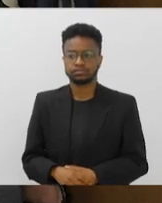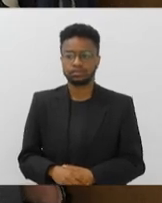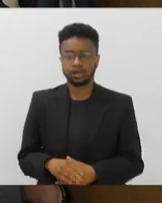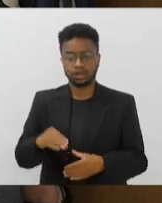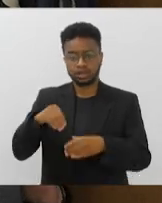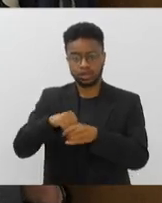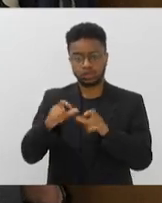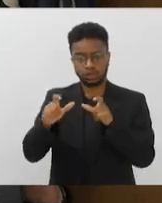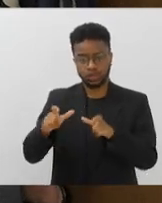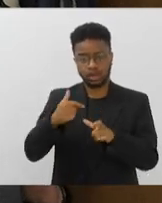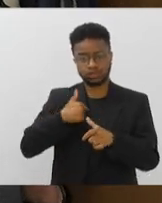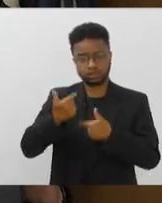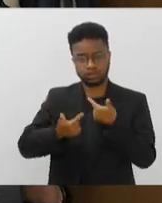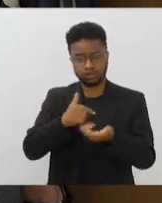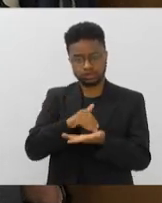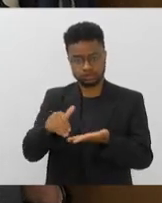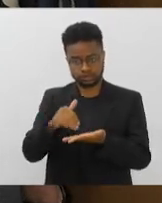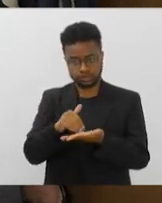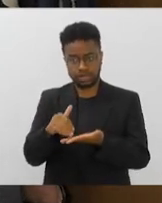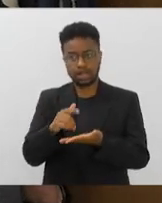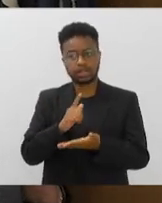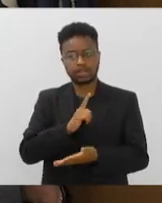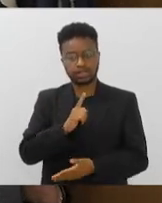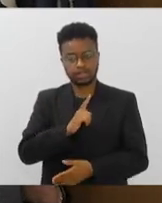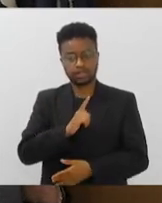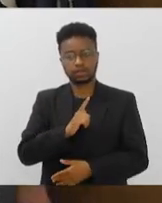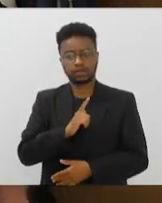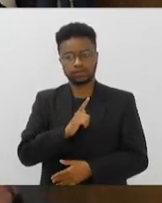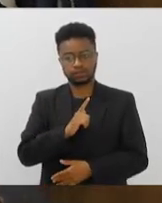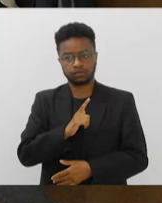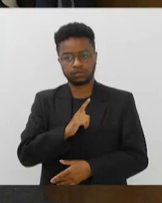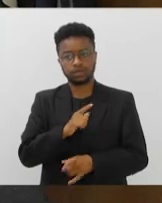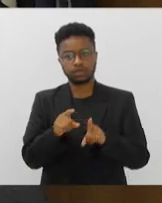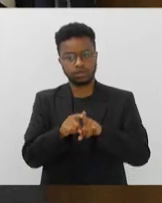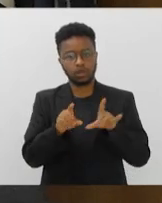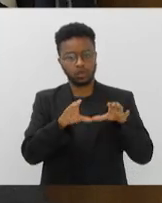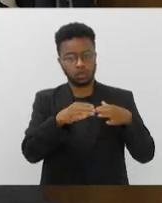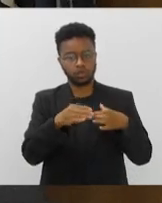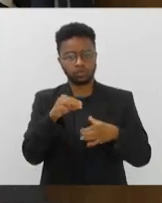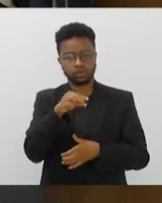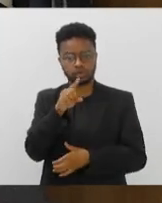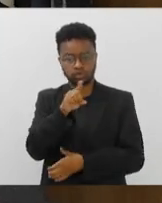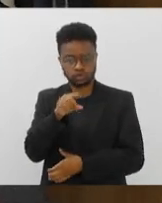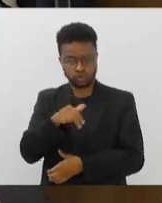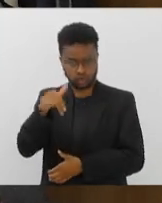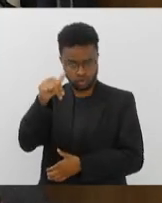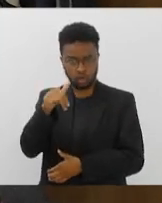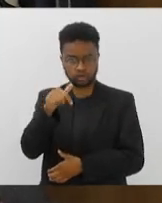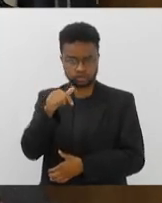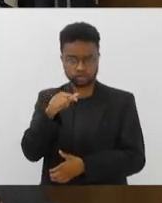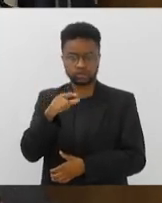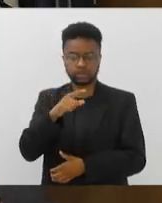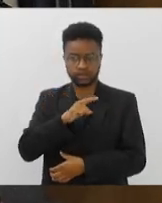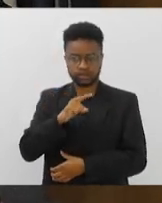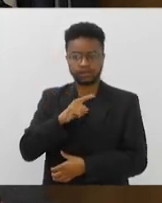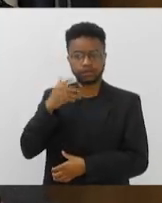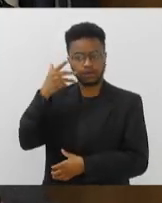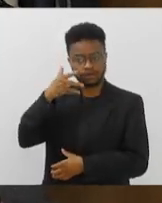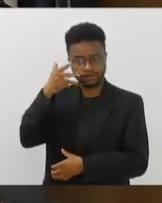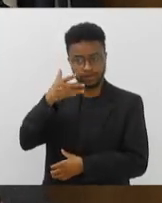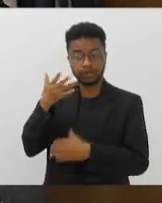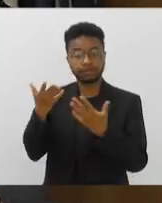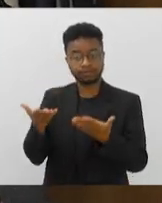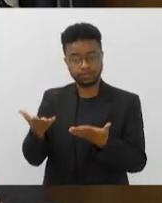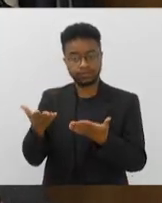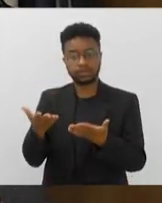sou secretário ah houve um um até do grupo da zona norte se eu não me engano Dona Gonzaga zona norte uma fala e aí ouvindo